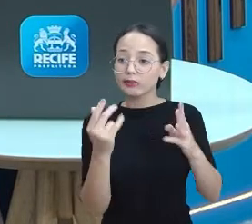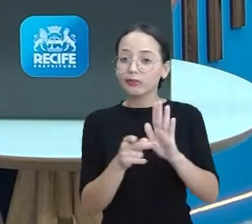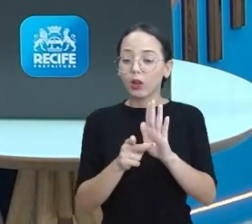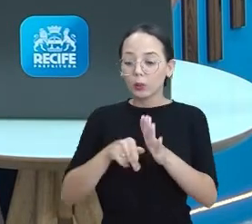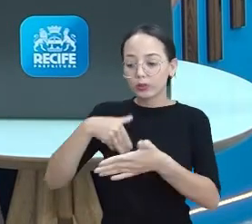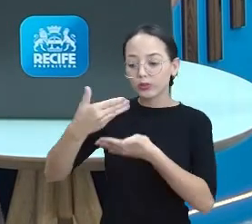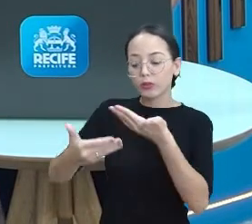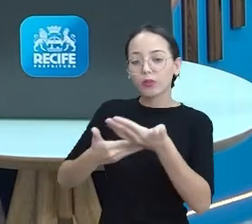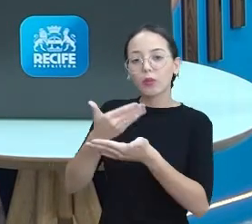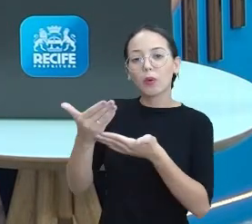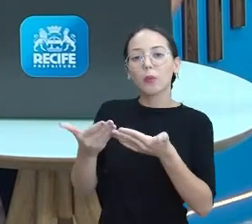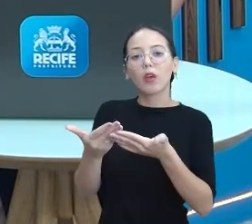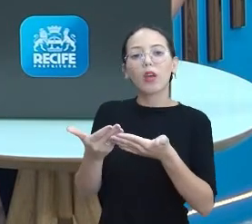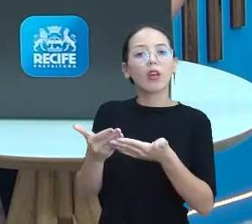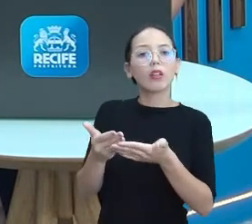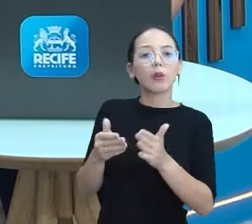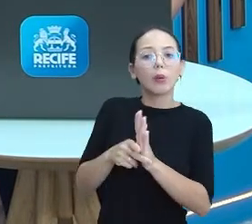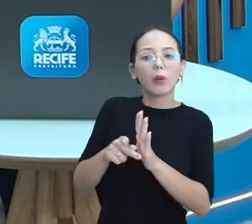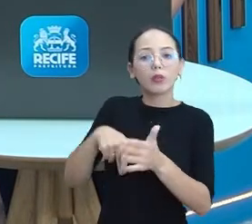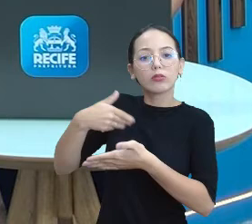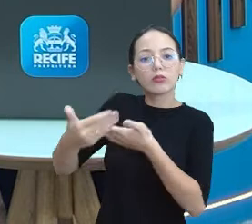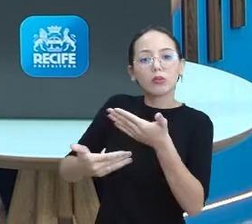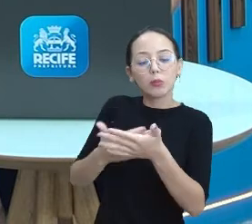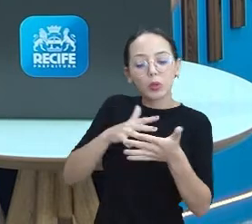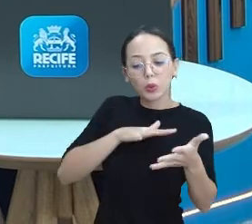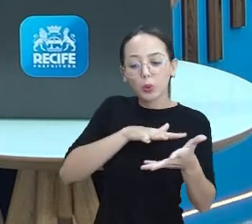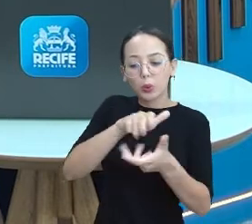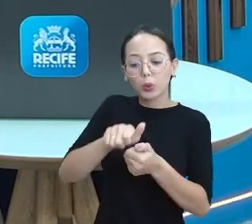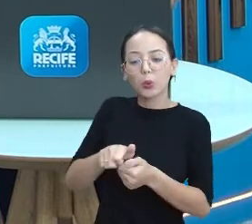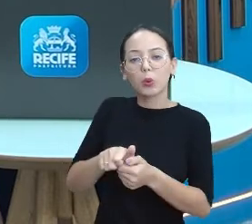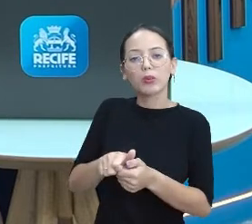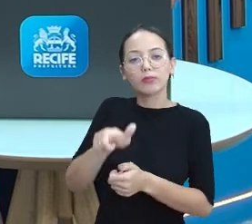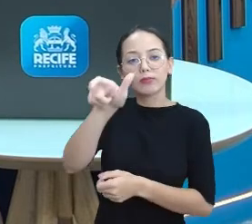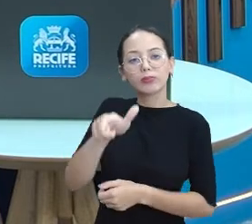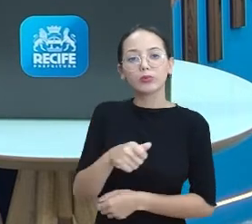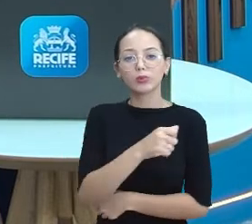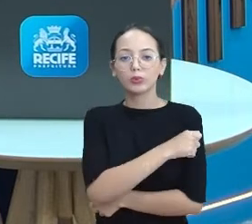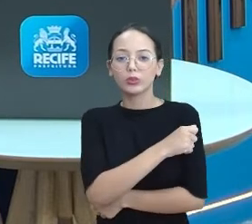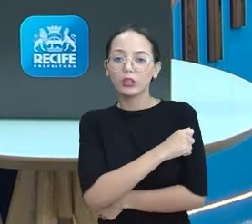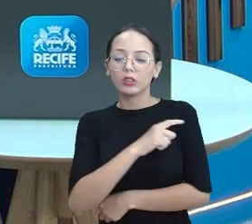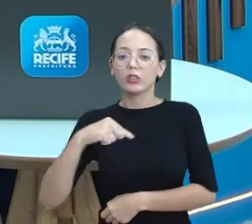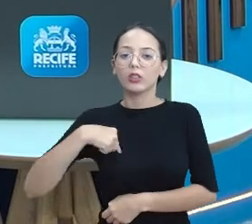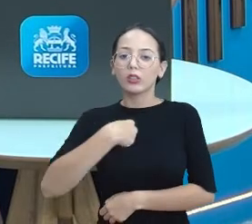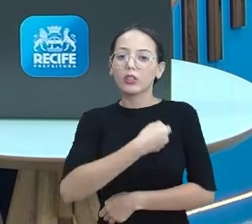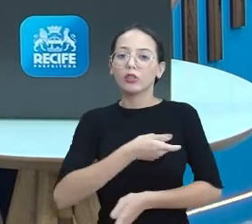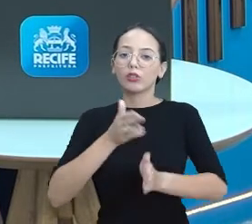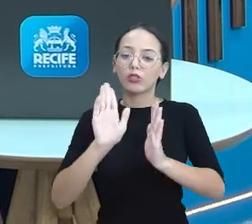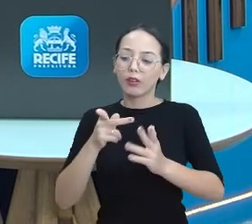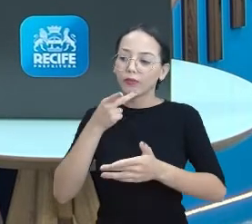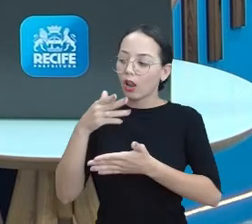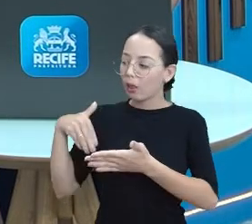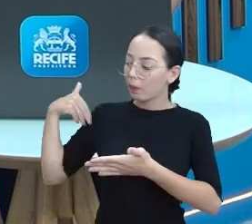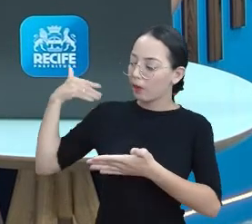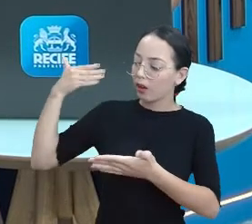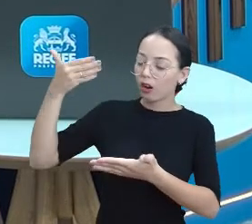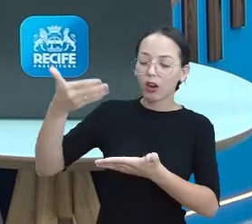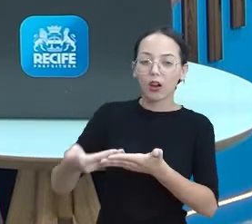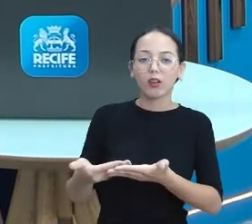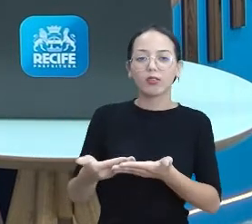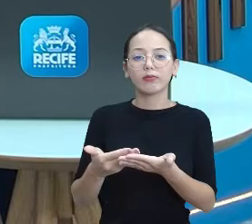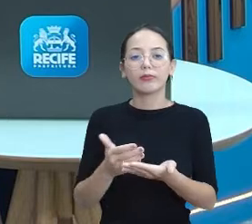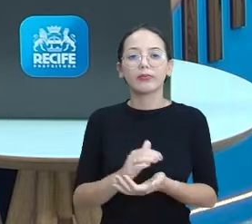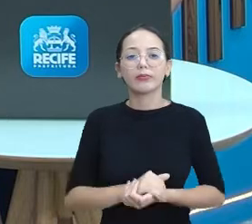o desenvolvimento holístico, para o desenvolvimento global desse estudante, o que a gente vem falando desde o início dos nossos